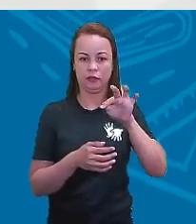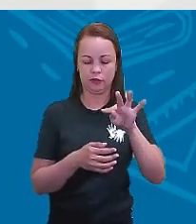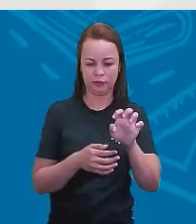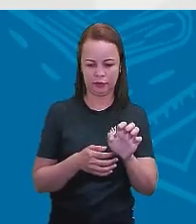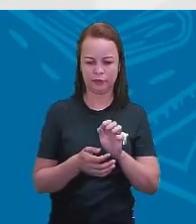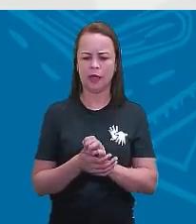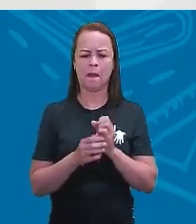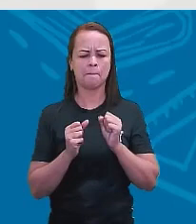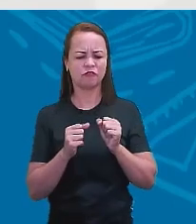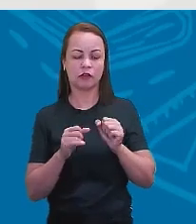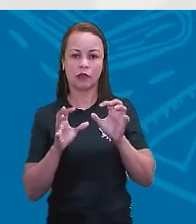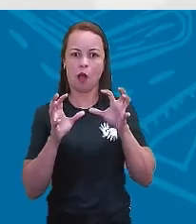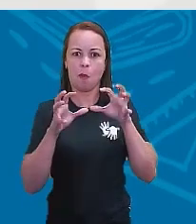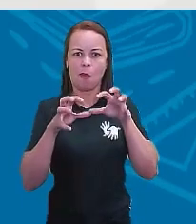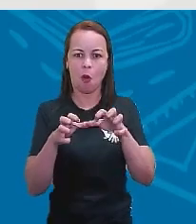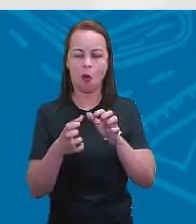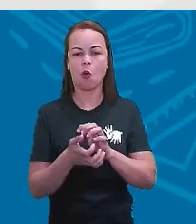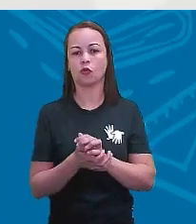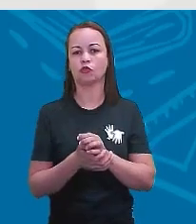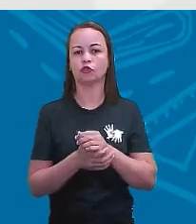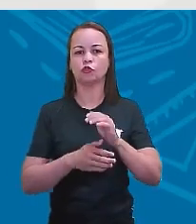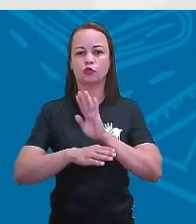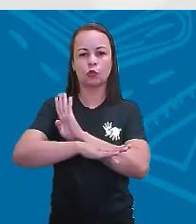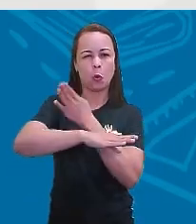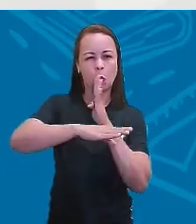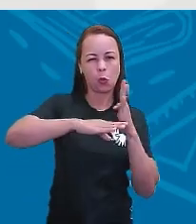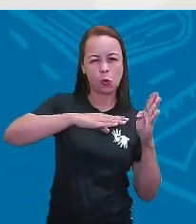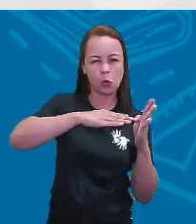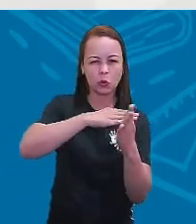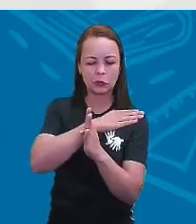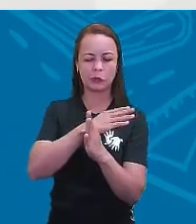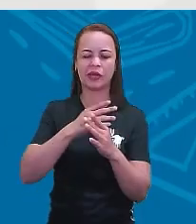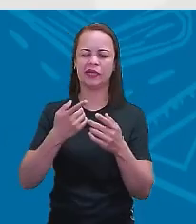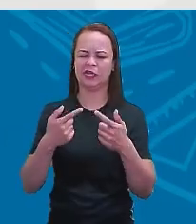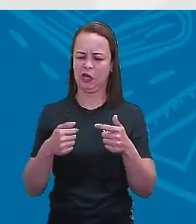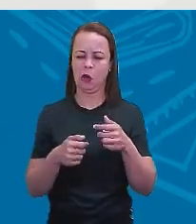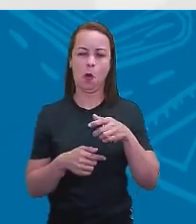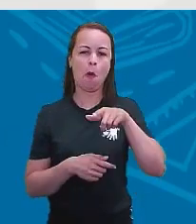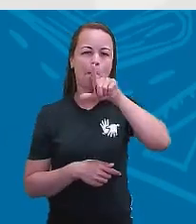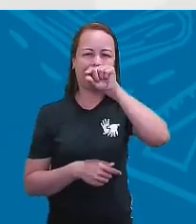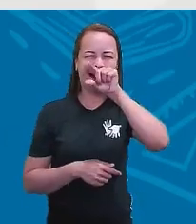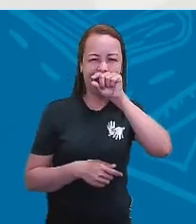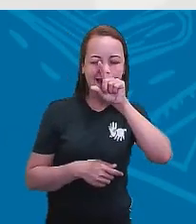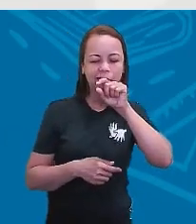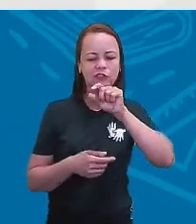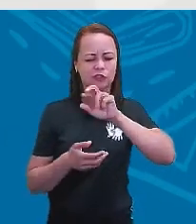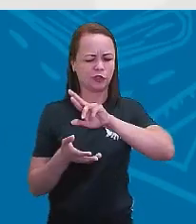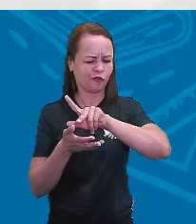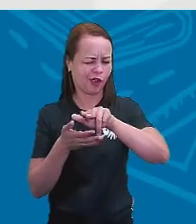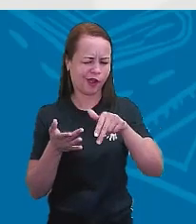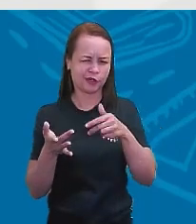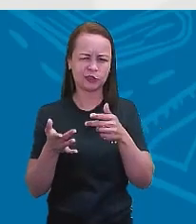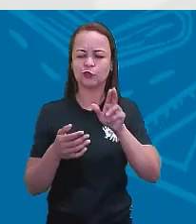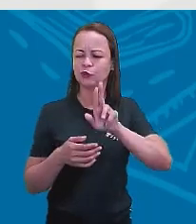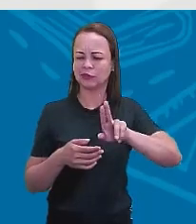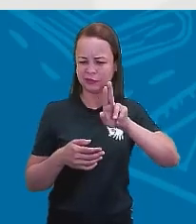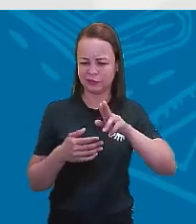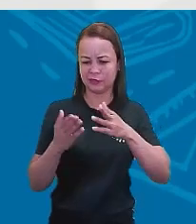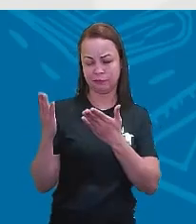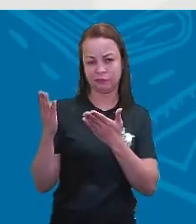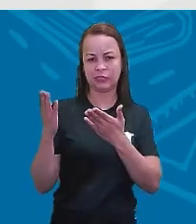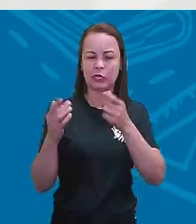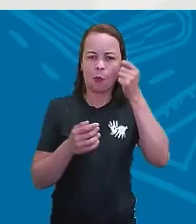tubarão, pode fazer aves, olha só que passarinhos lindos, ó, utilizando penas. Então, tudo isso aqui